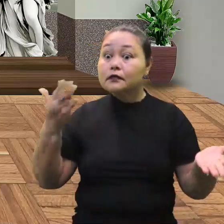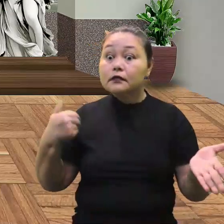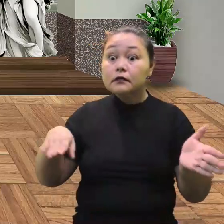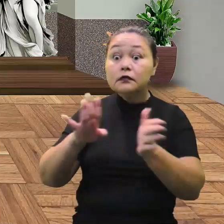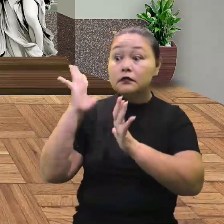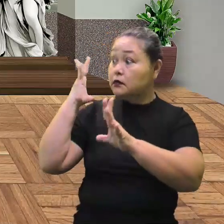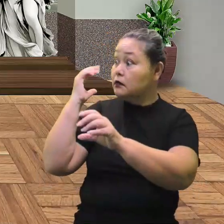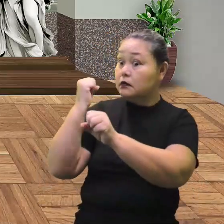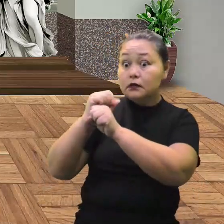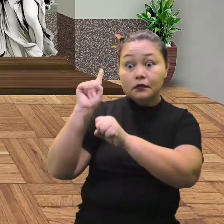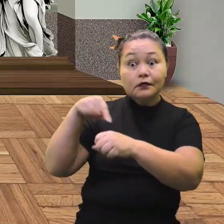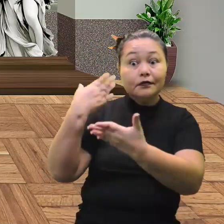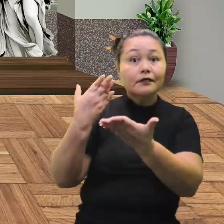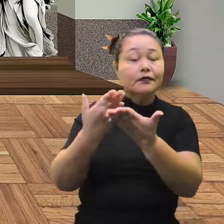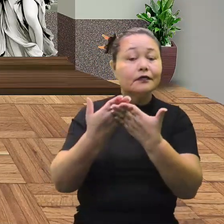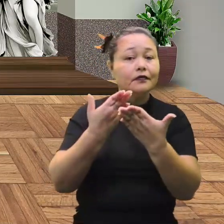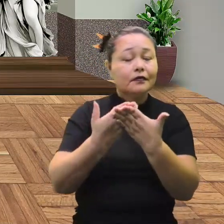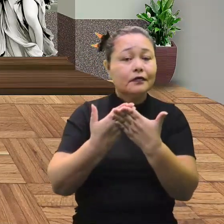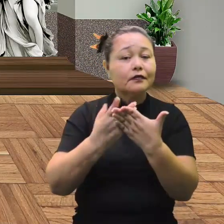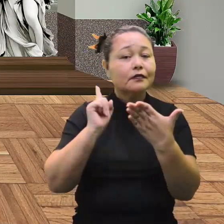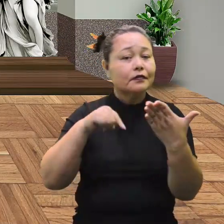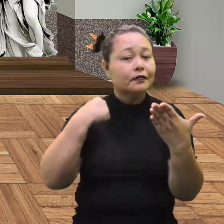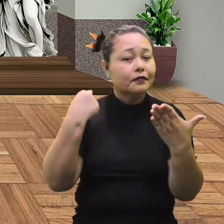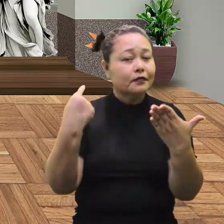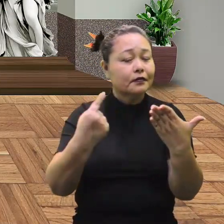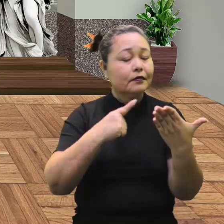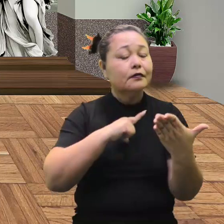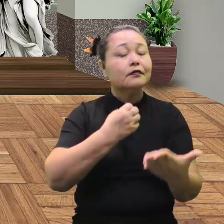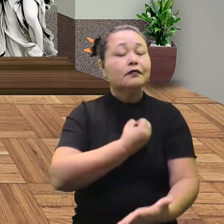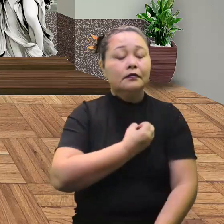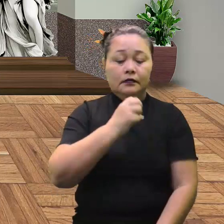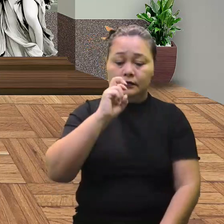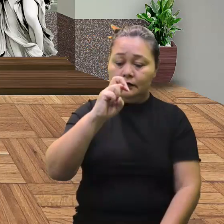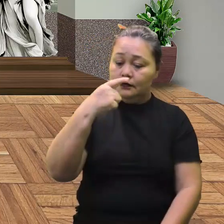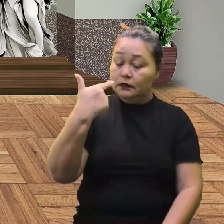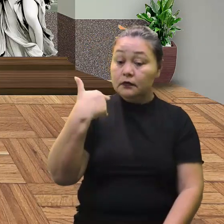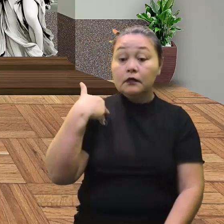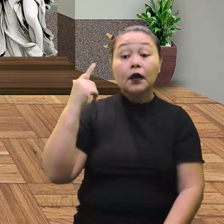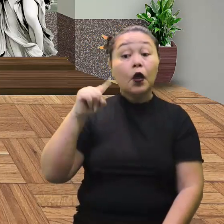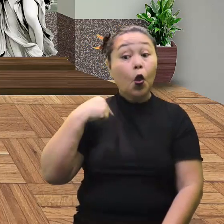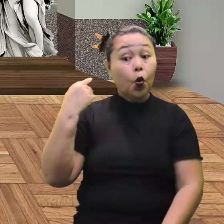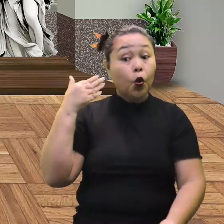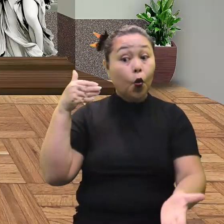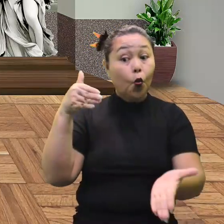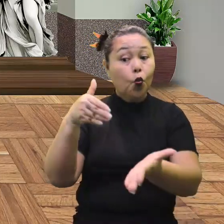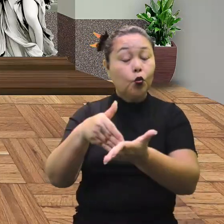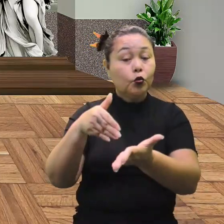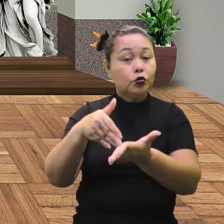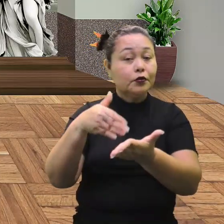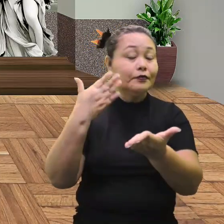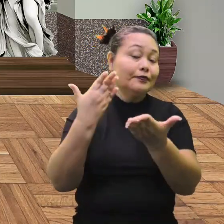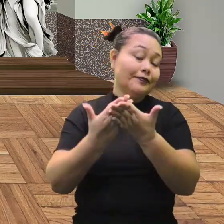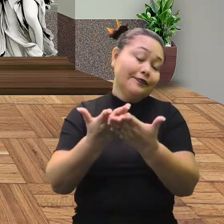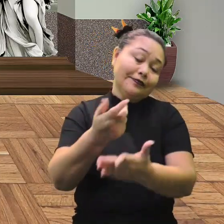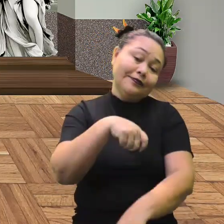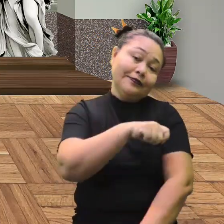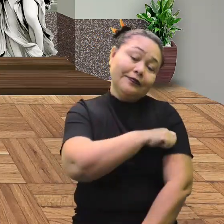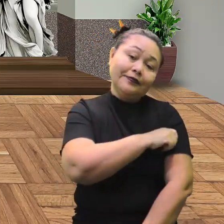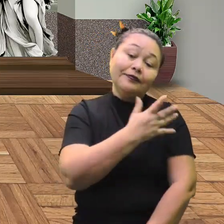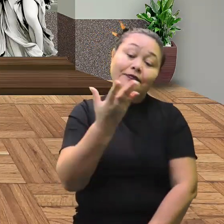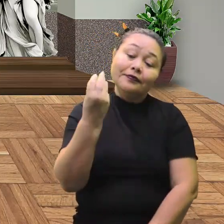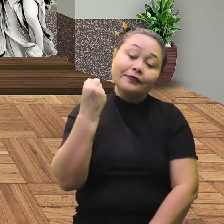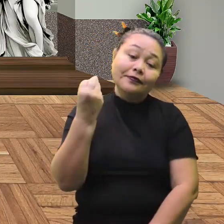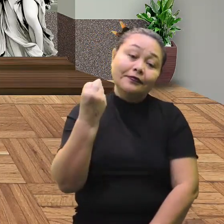E chegamos à revisão da nossa aula. Nós estamos aí na aula 52, a nossa última aula. Ai, aluno, vocês